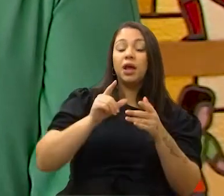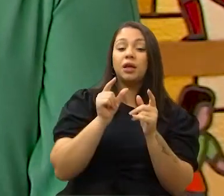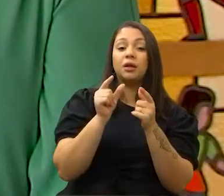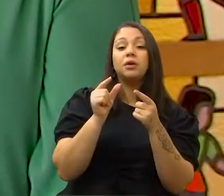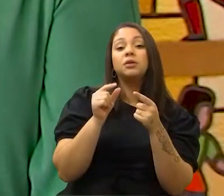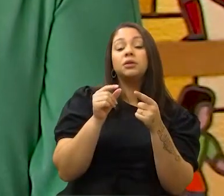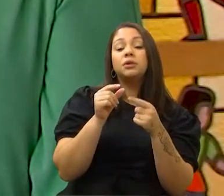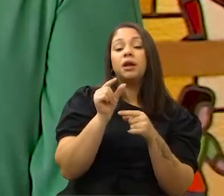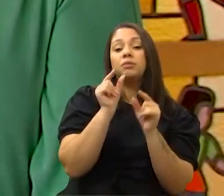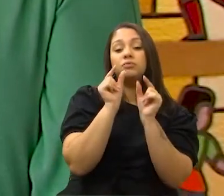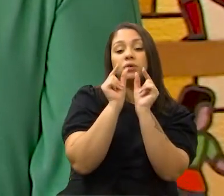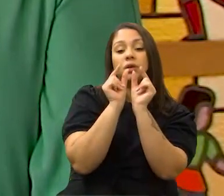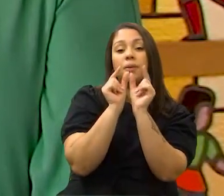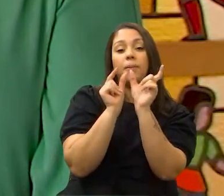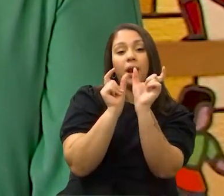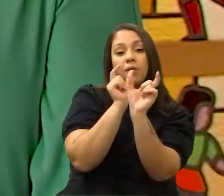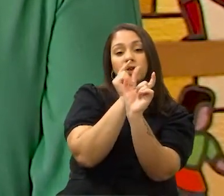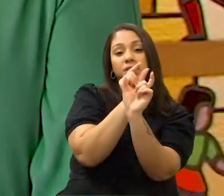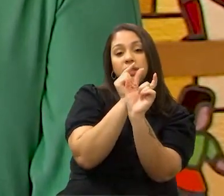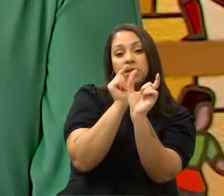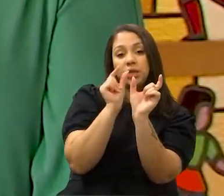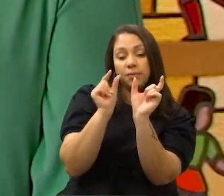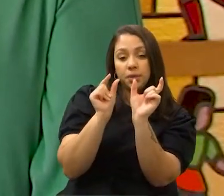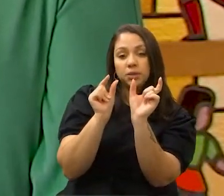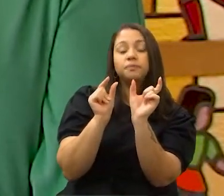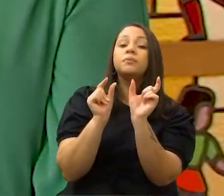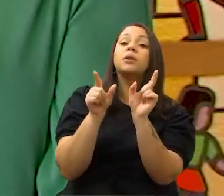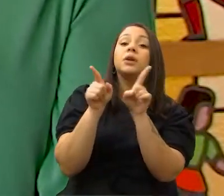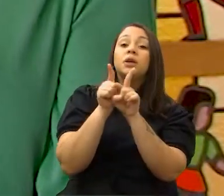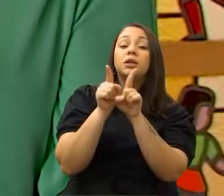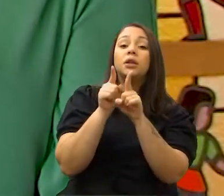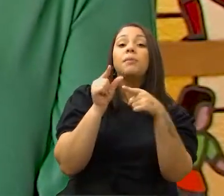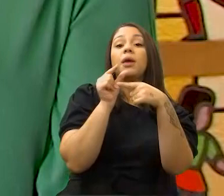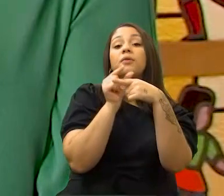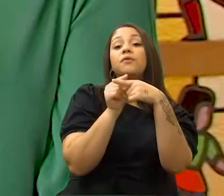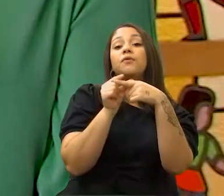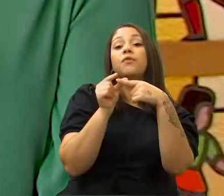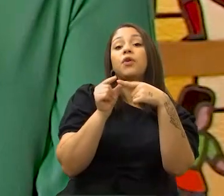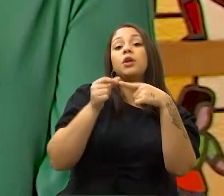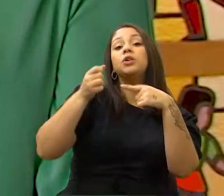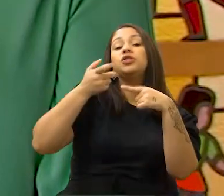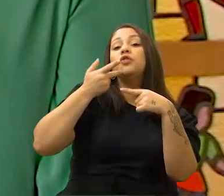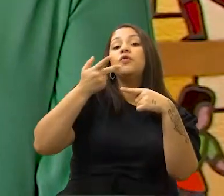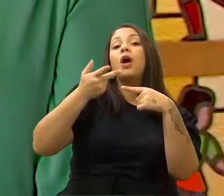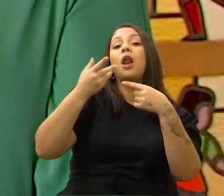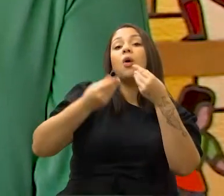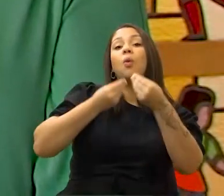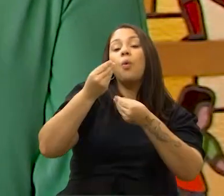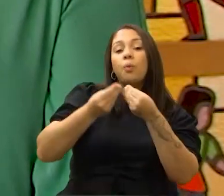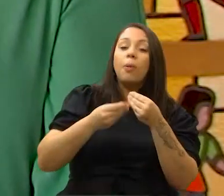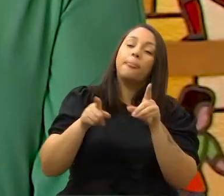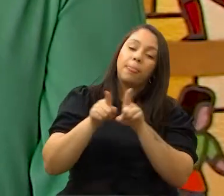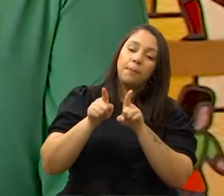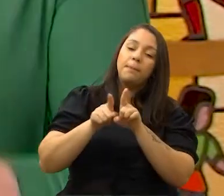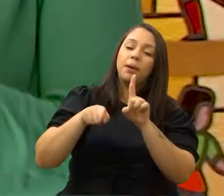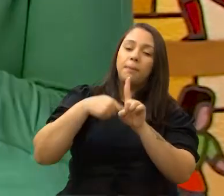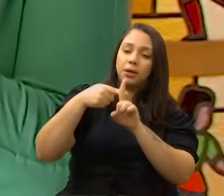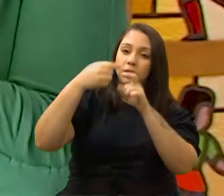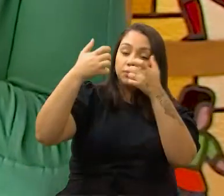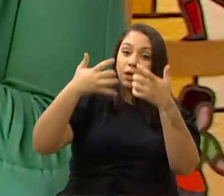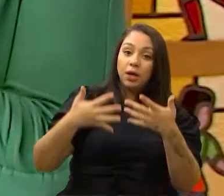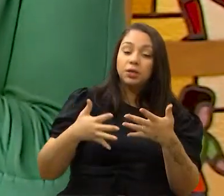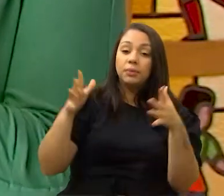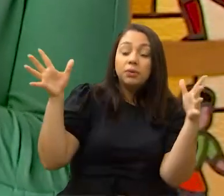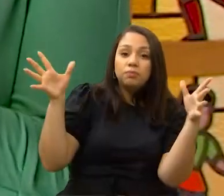da sílaba e foneticamente como que se pronuncia aquela palavra. E a explicação, mas